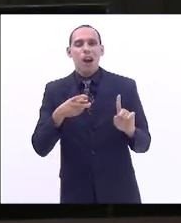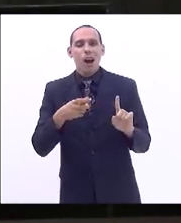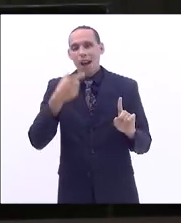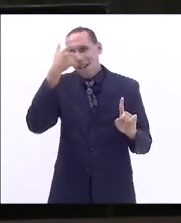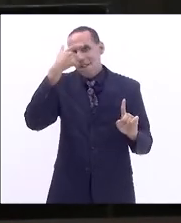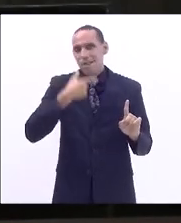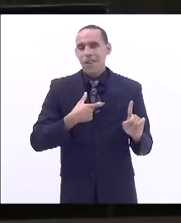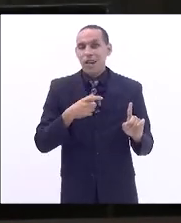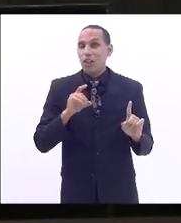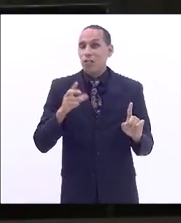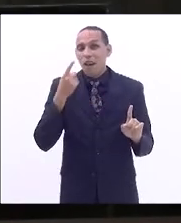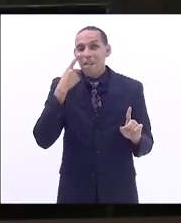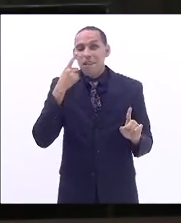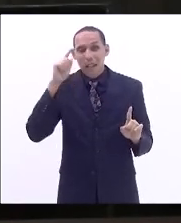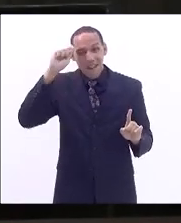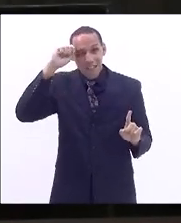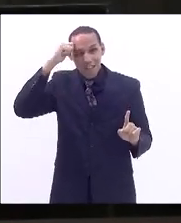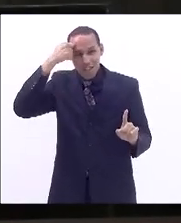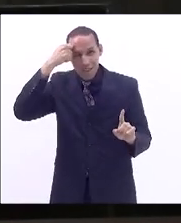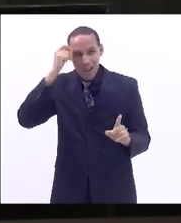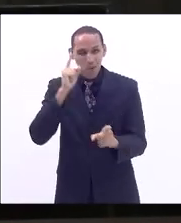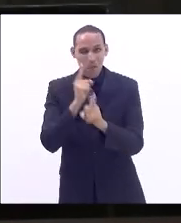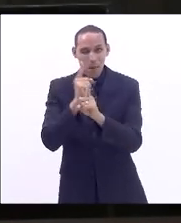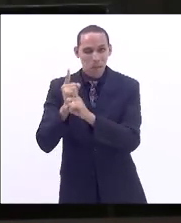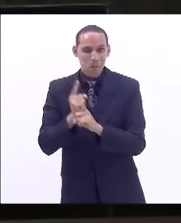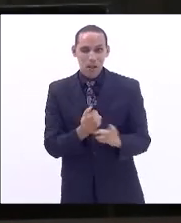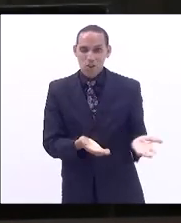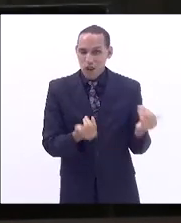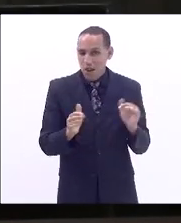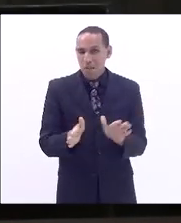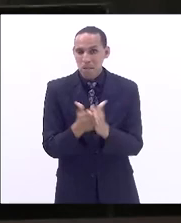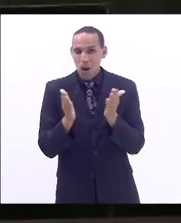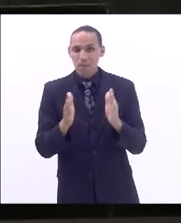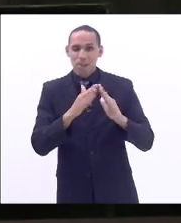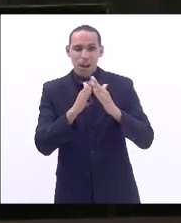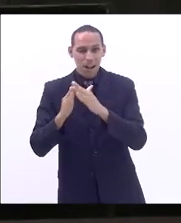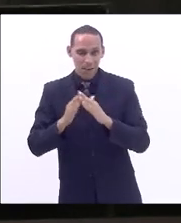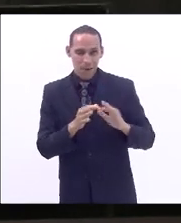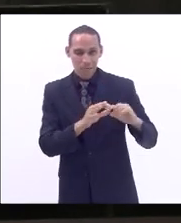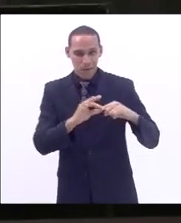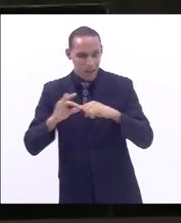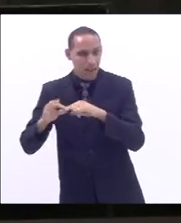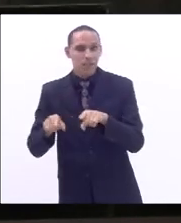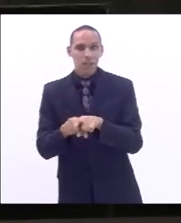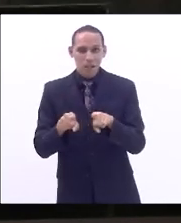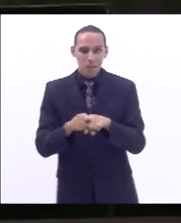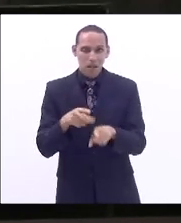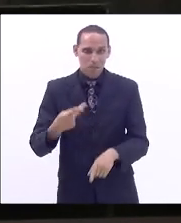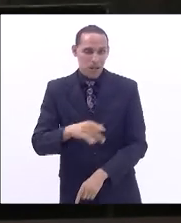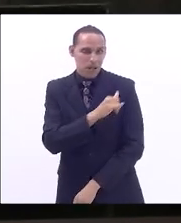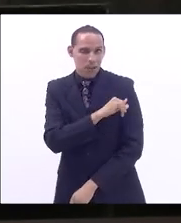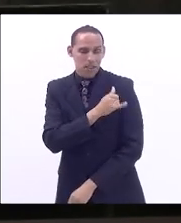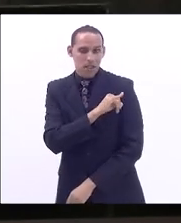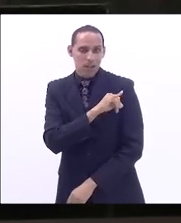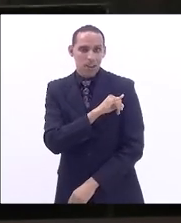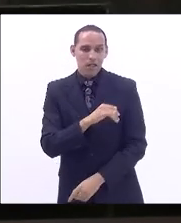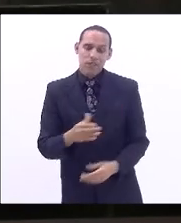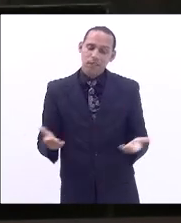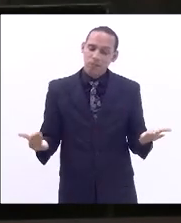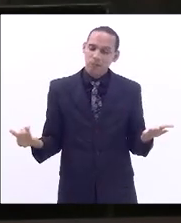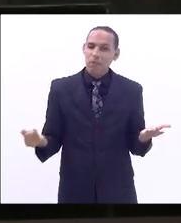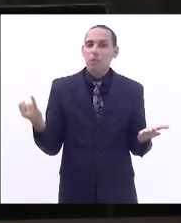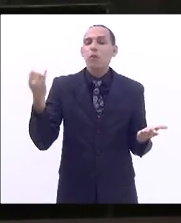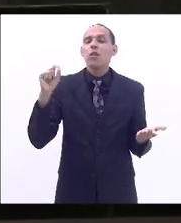facial que só reconhece a pele preta jovem de pobres e favelas e periferias e favelas do Rio de Janeiro é